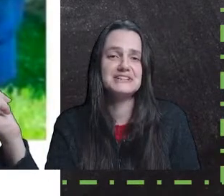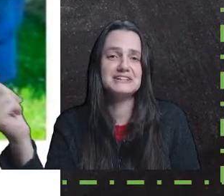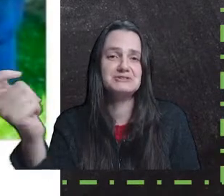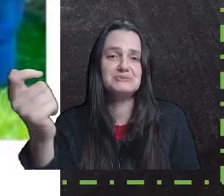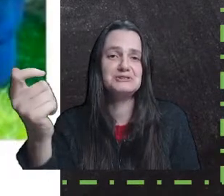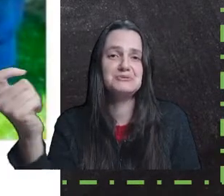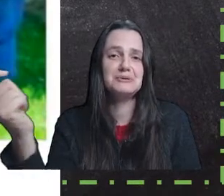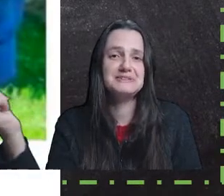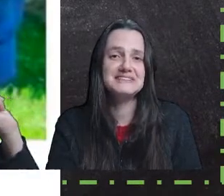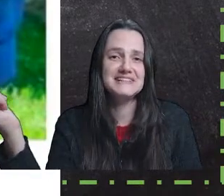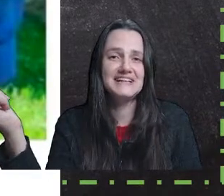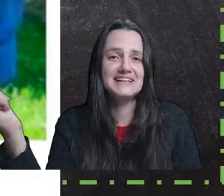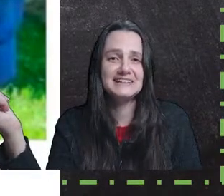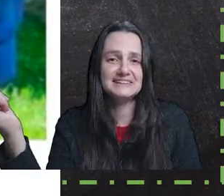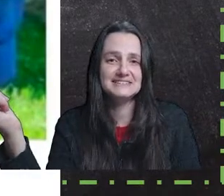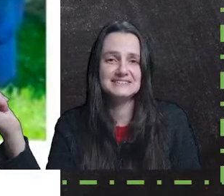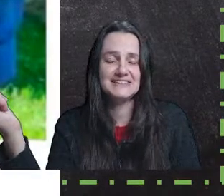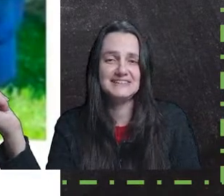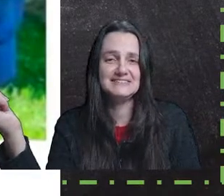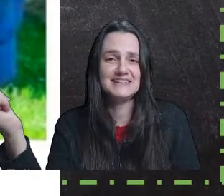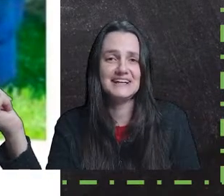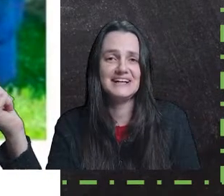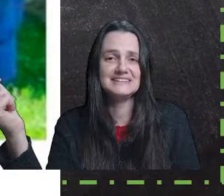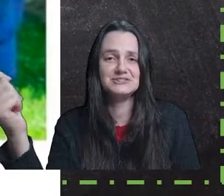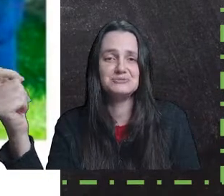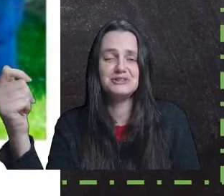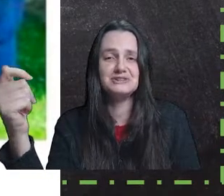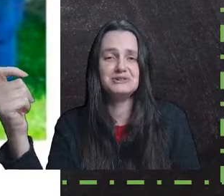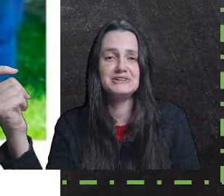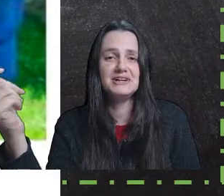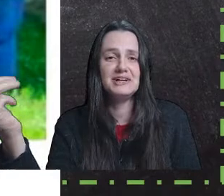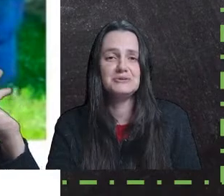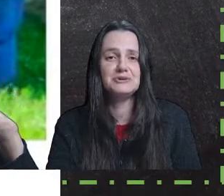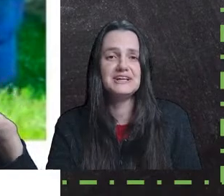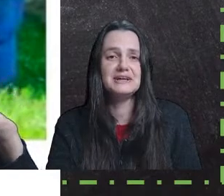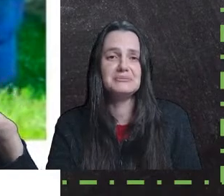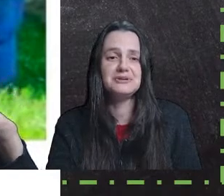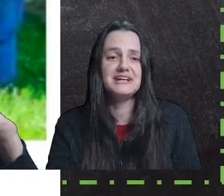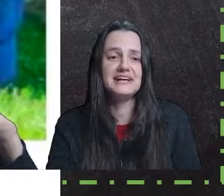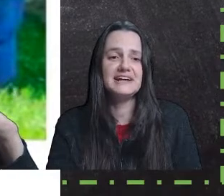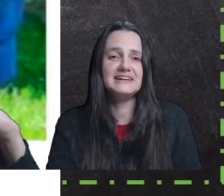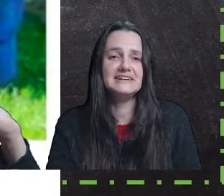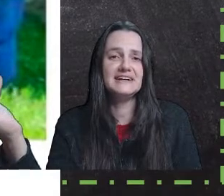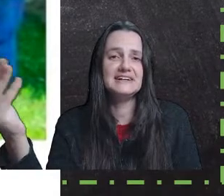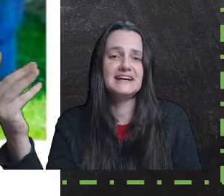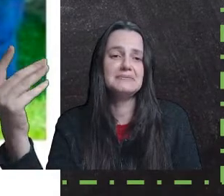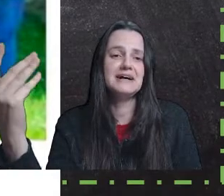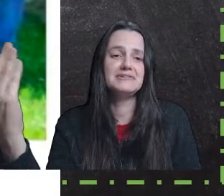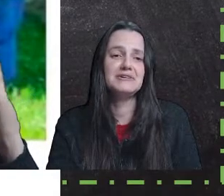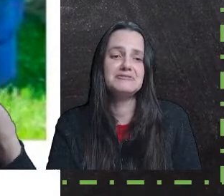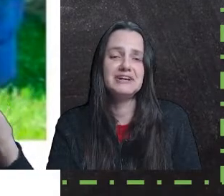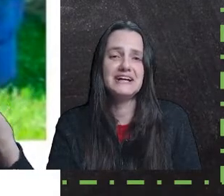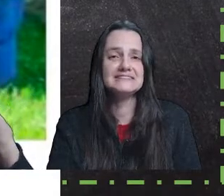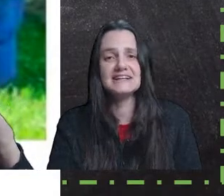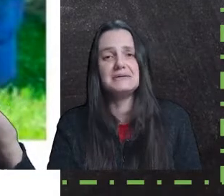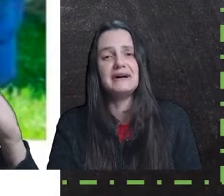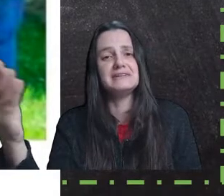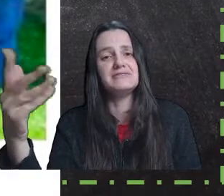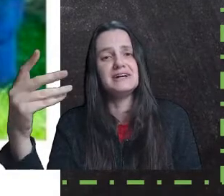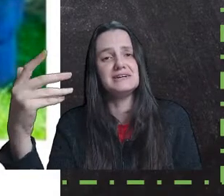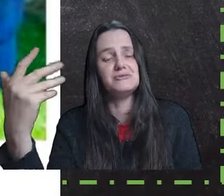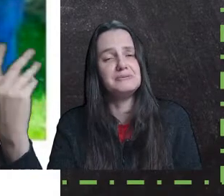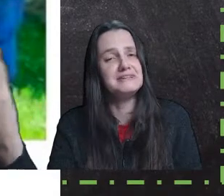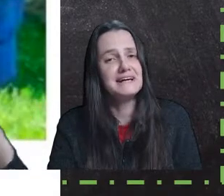dia de calor, né, dormindo numa piscininha, né, na casa de um morador. Por quê? Porque acabaram com a